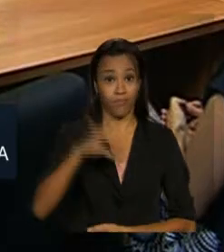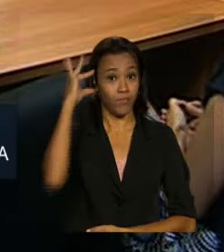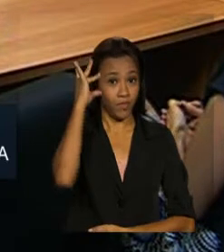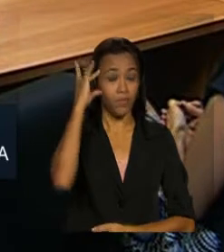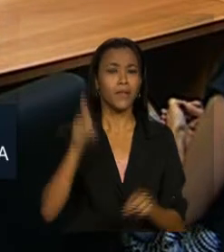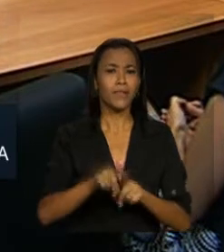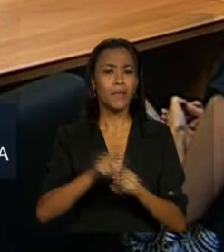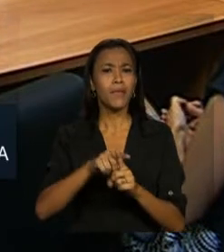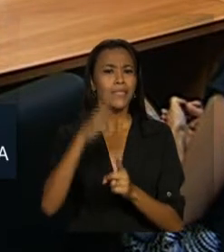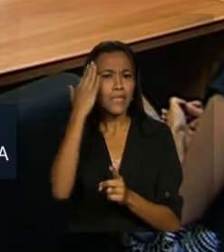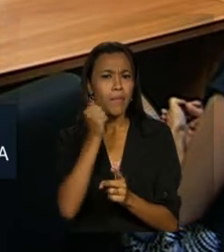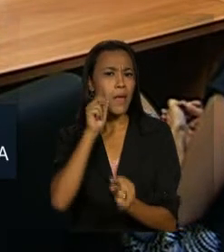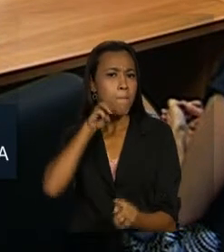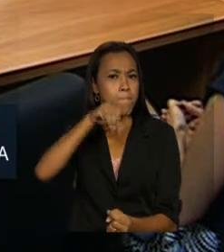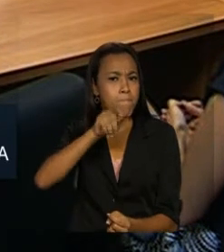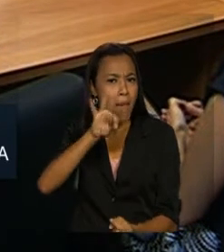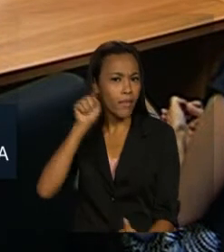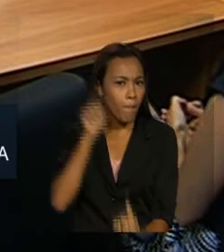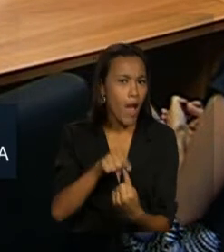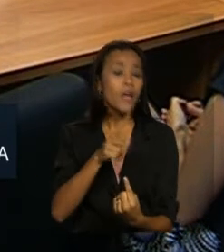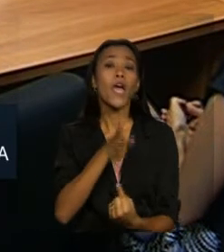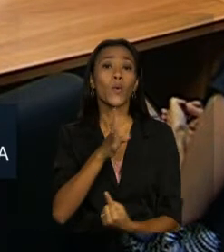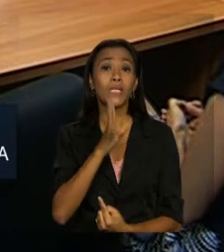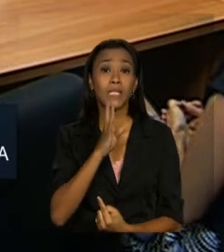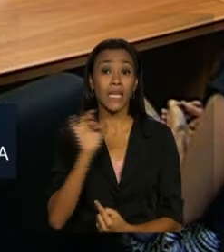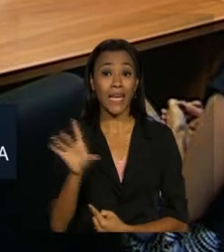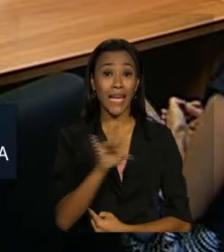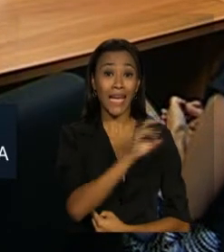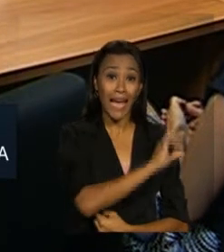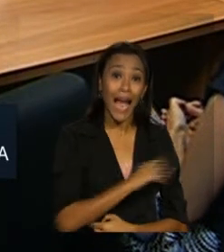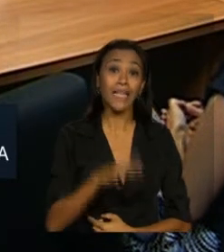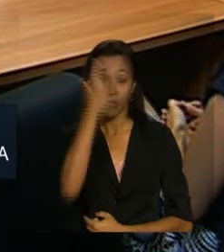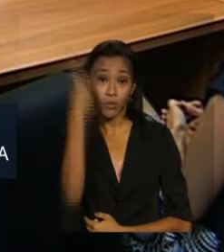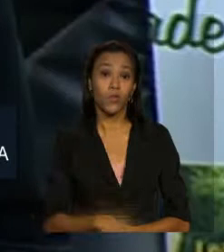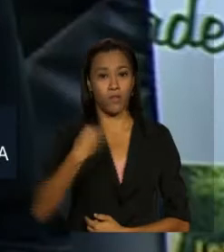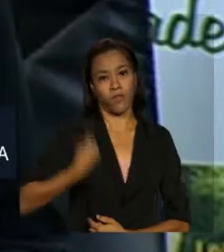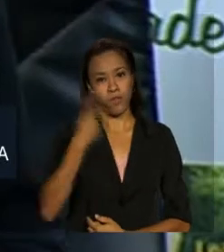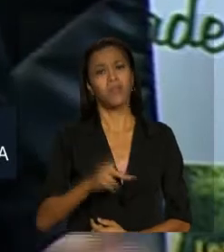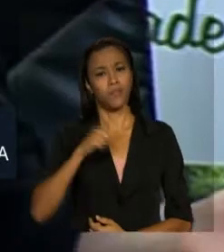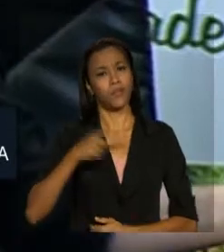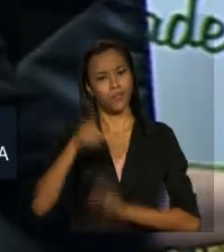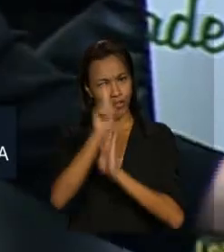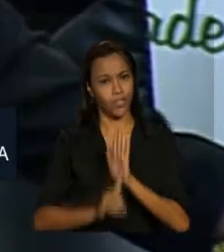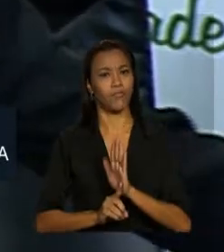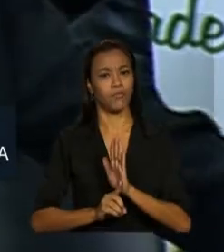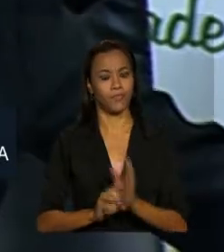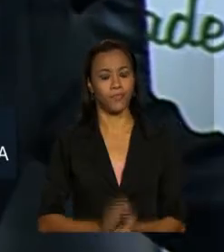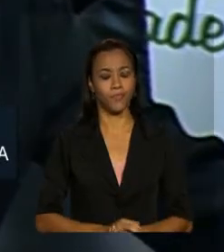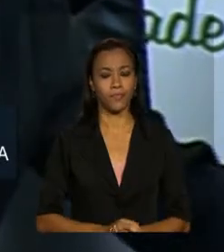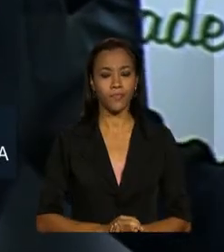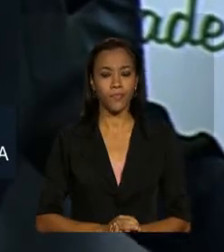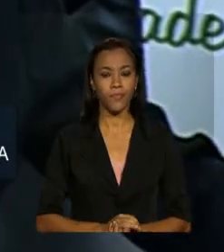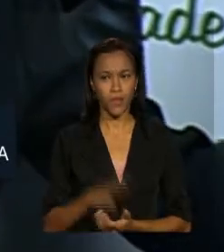é reconhecer a cidadania de todos os brasileiros, todas as brasileiras indistintamente. Antônio José, eu queria que